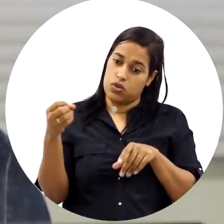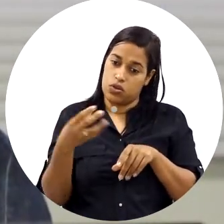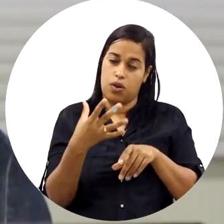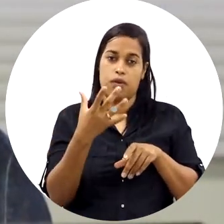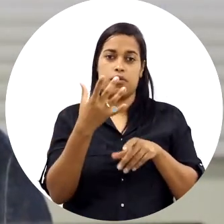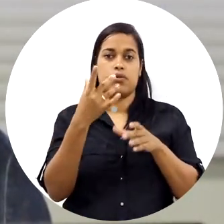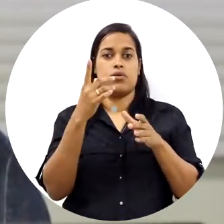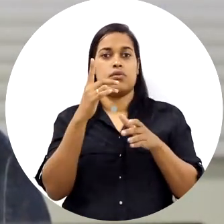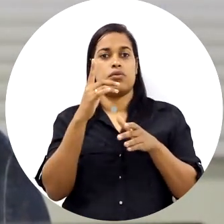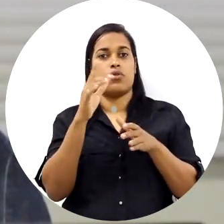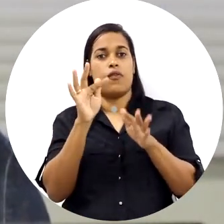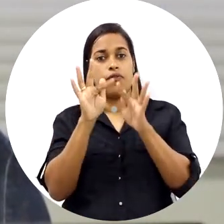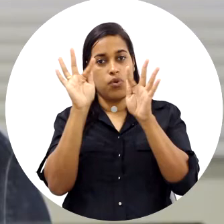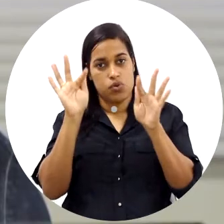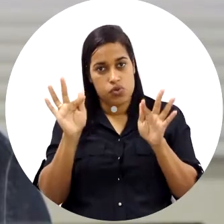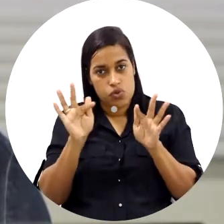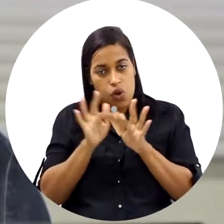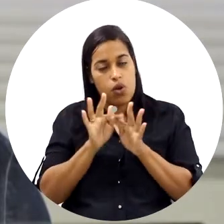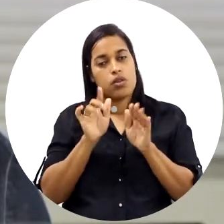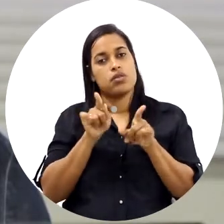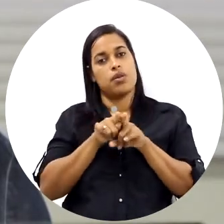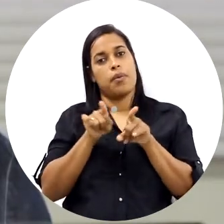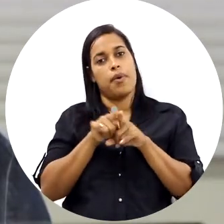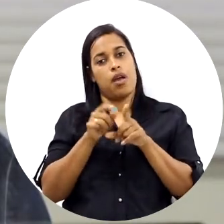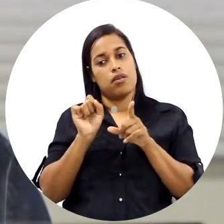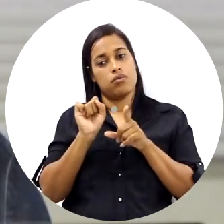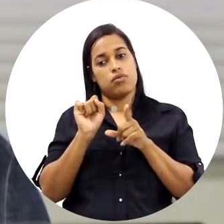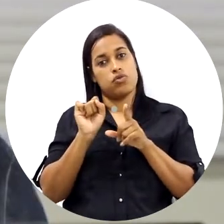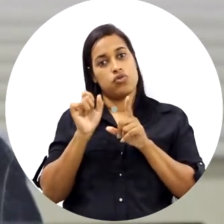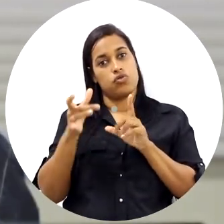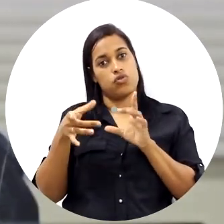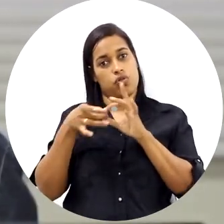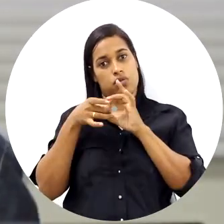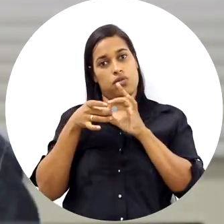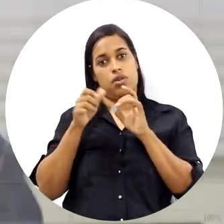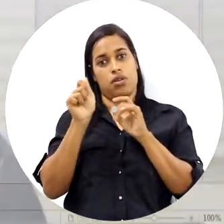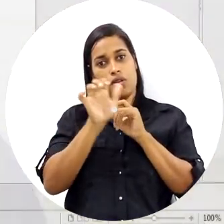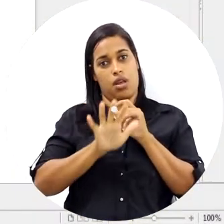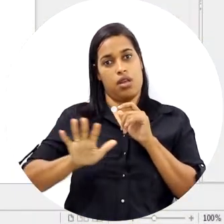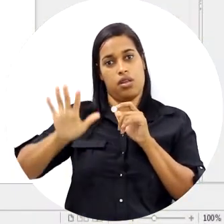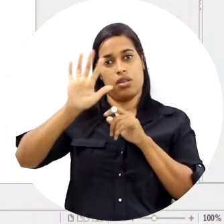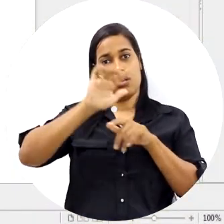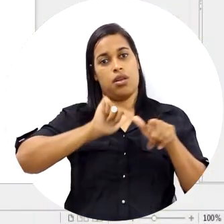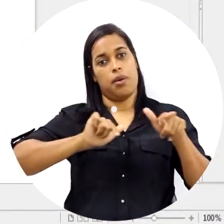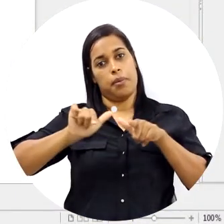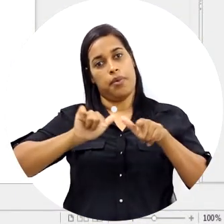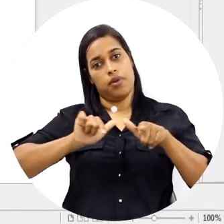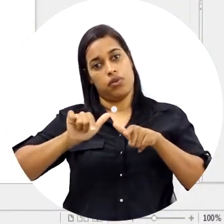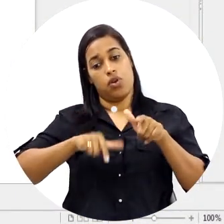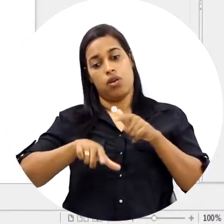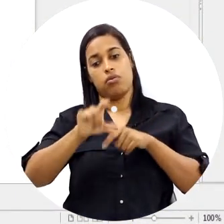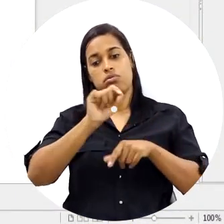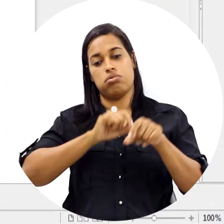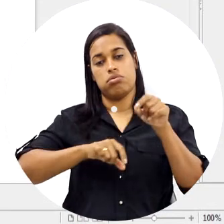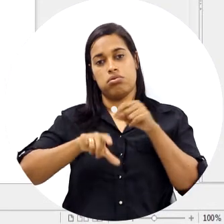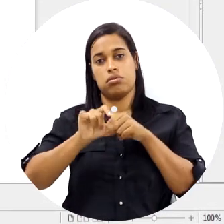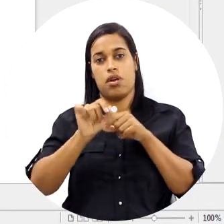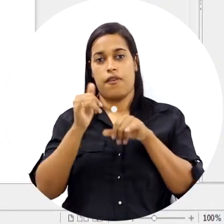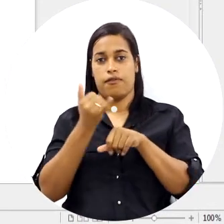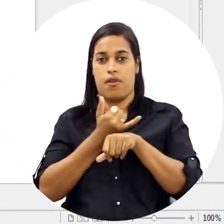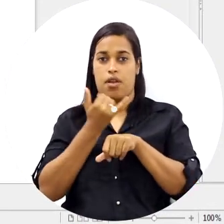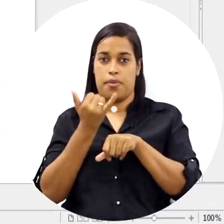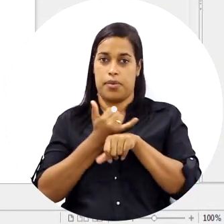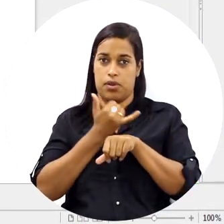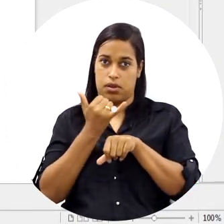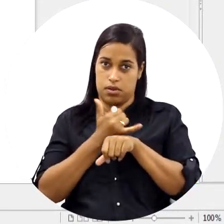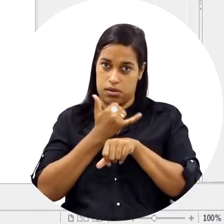novos botões, novas funcionalidades que você queira associar aqui na tua área de trabalho. Então, essa opção é feita através aqui do menu